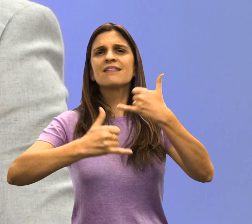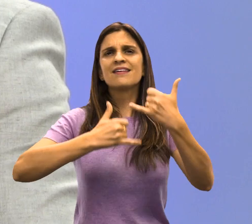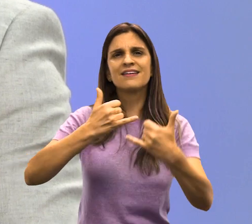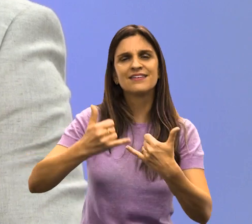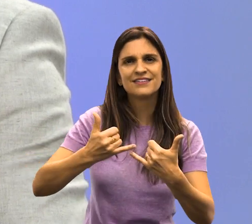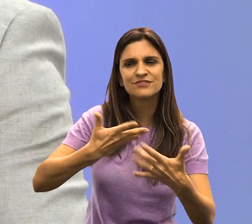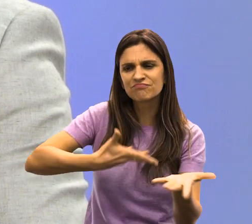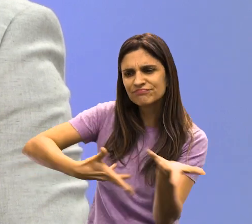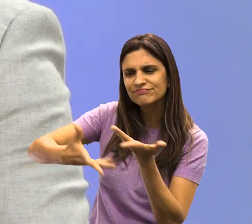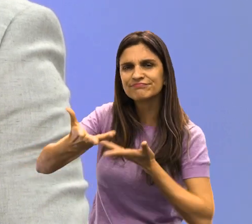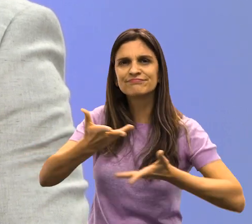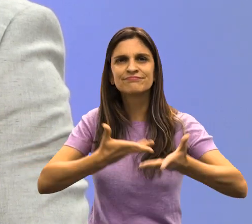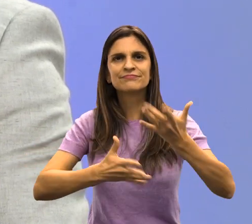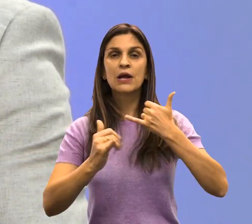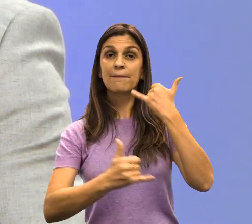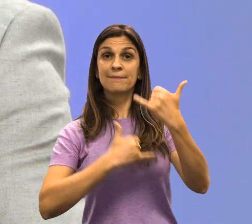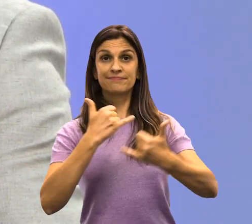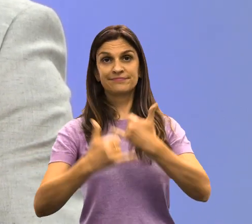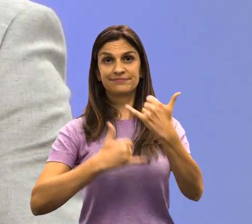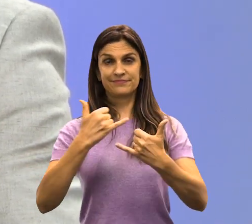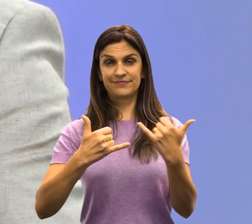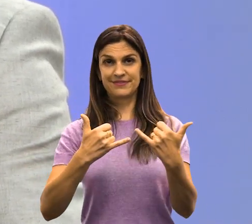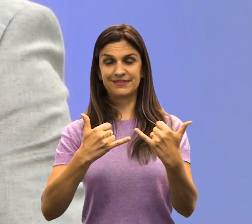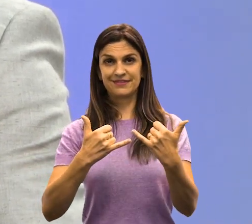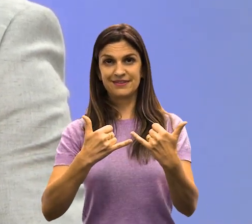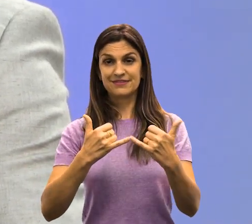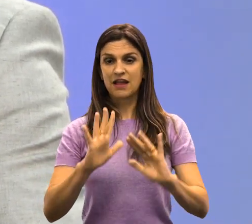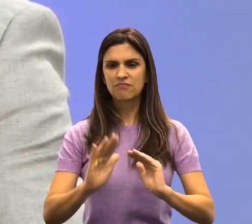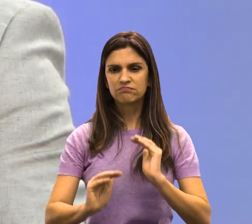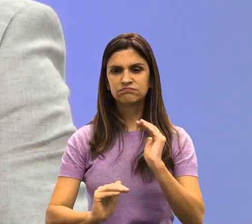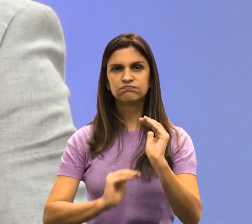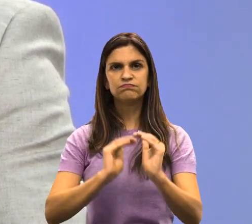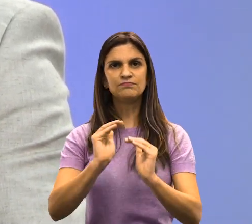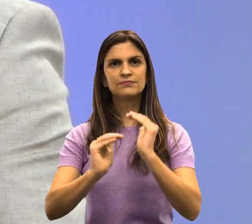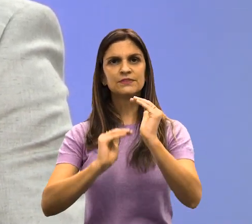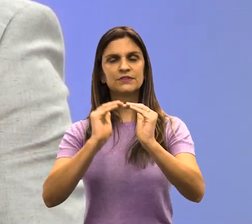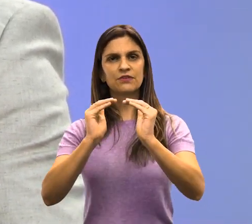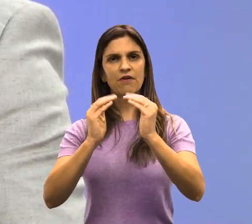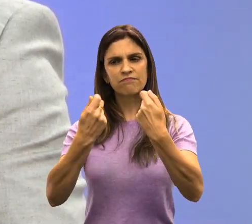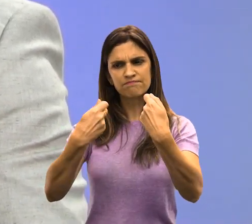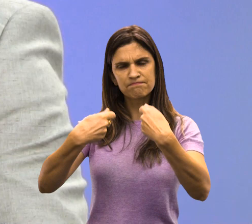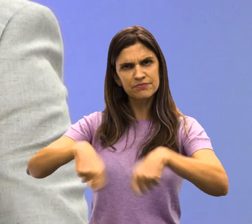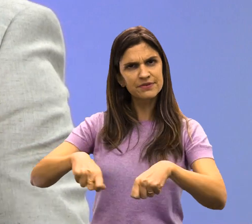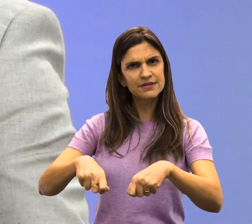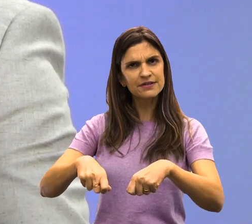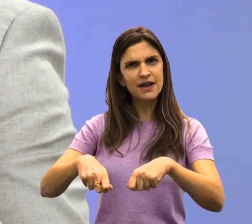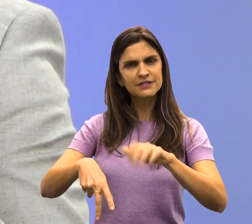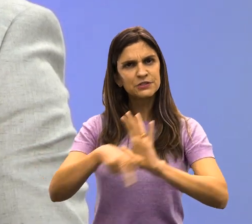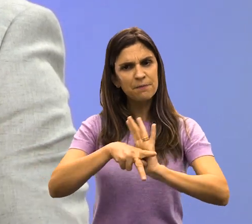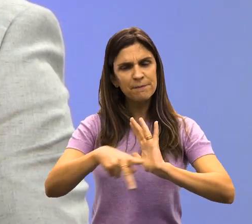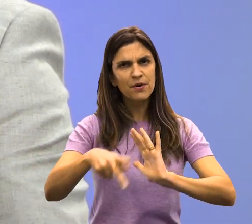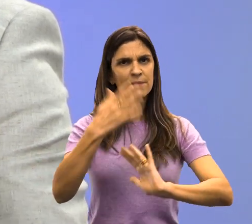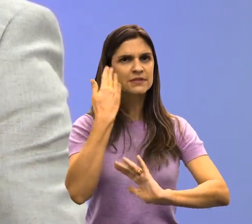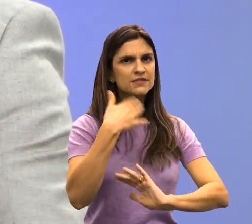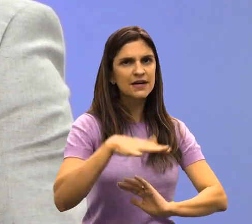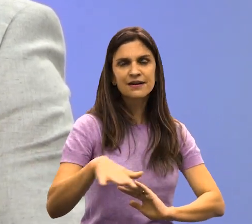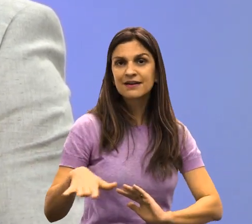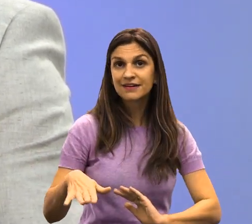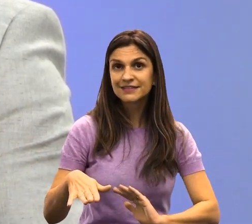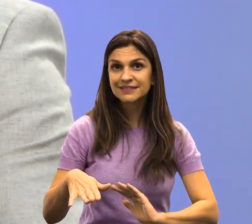né? Então, você desenvolve competências e habilidades nessa